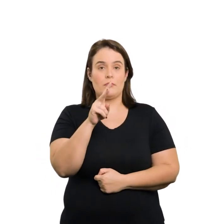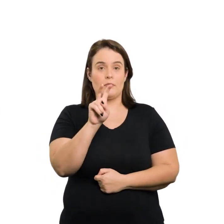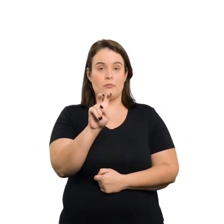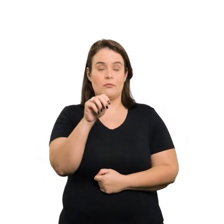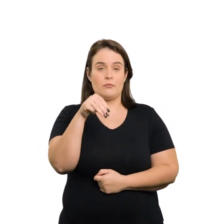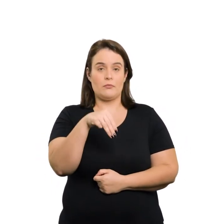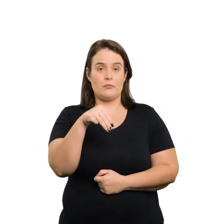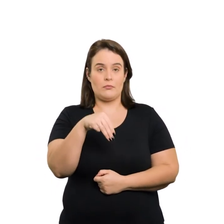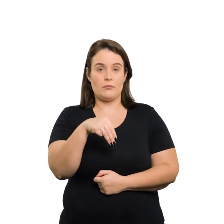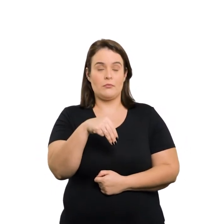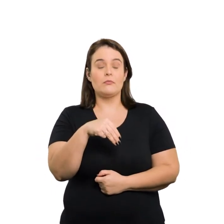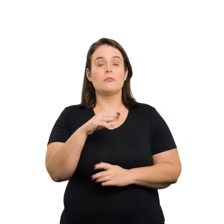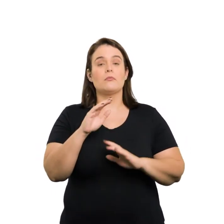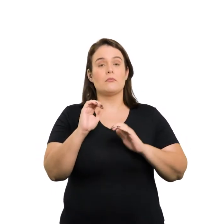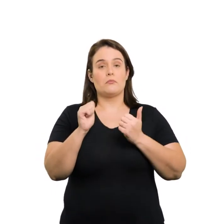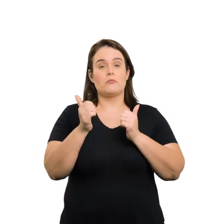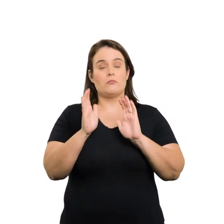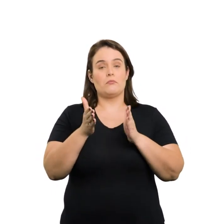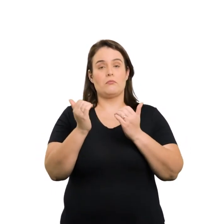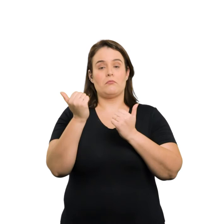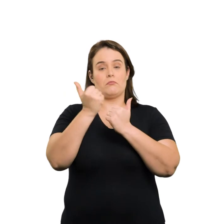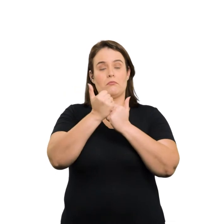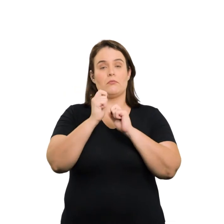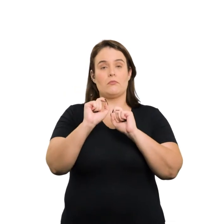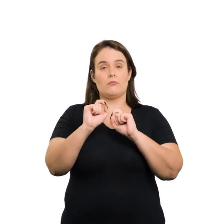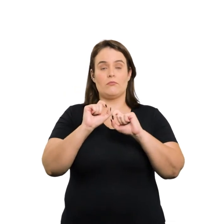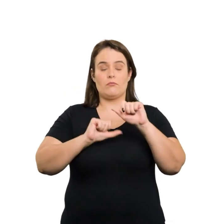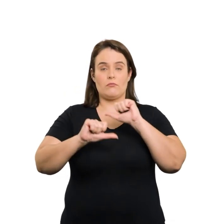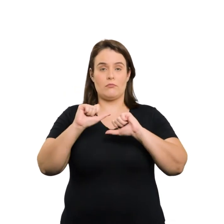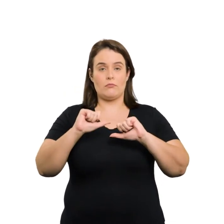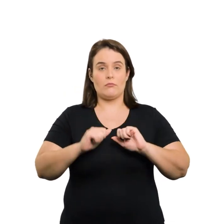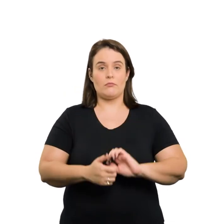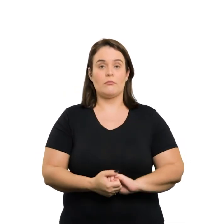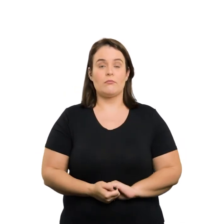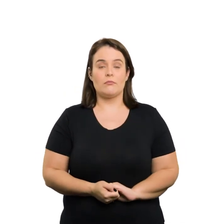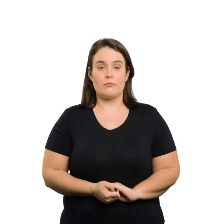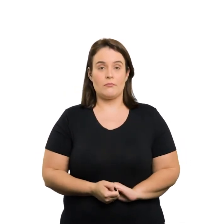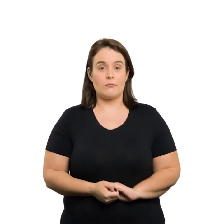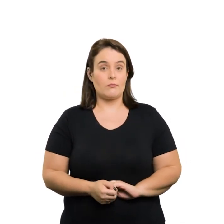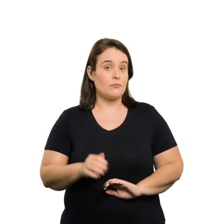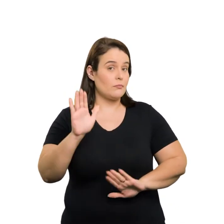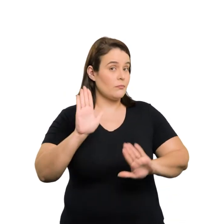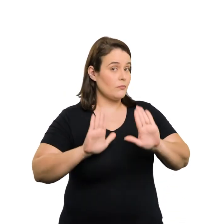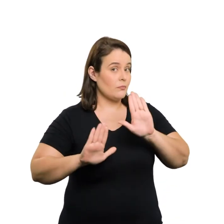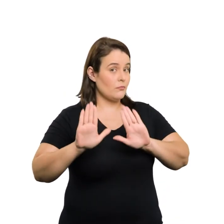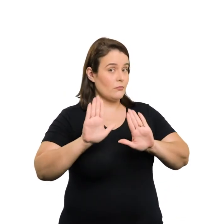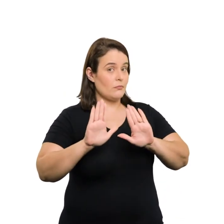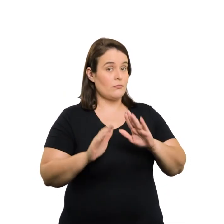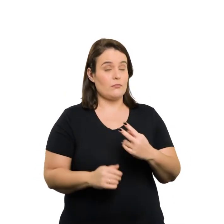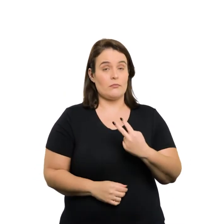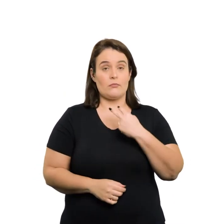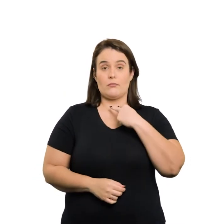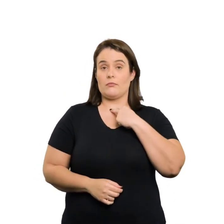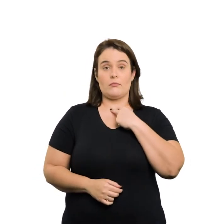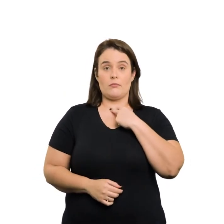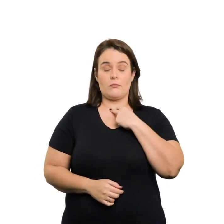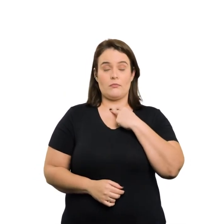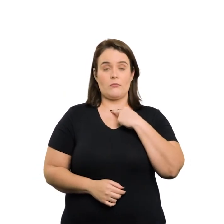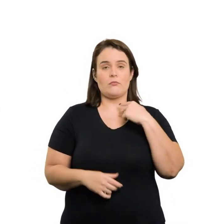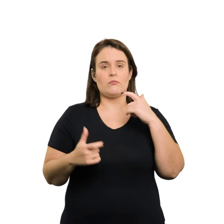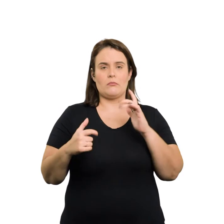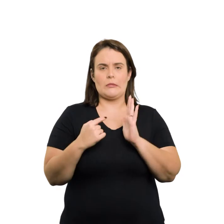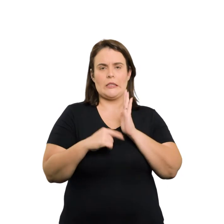de 0,25 metro e instalados na lateral da superfície de troca. Cuidado para não